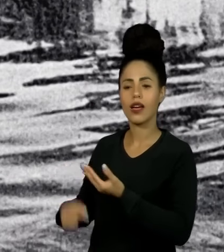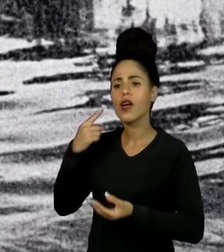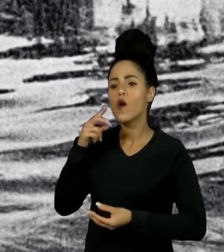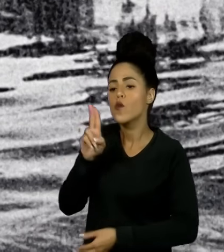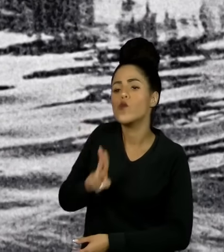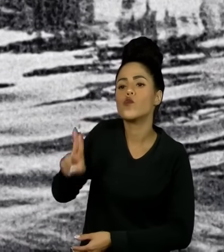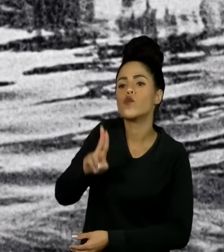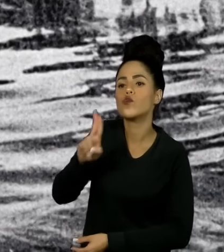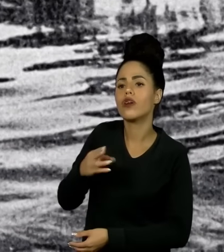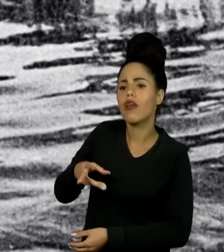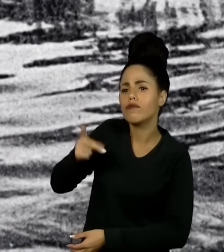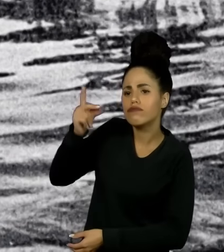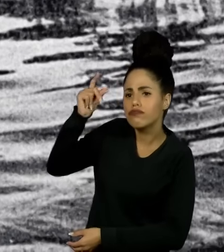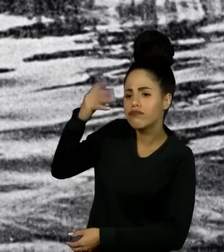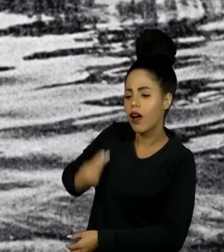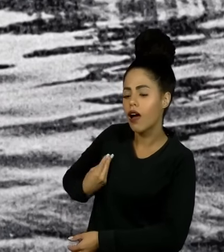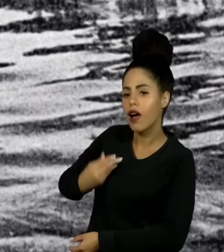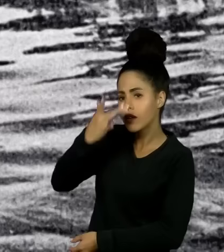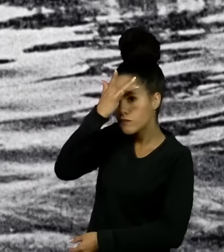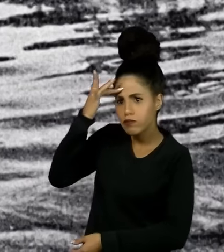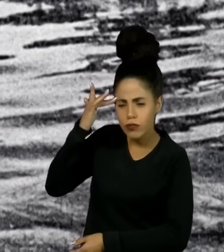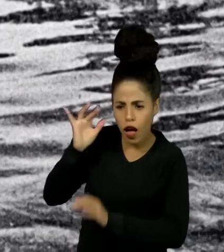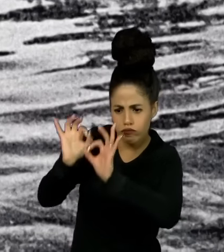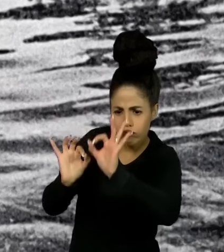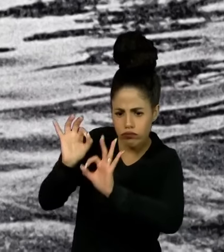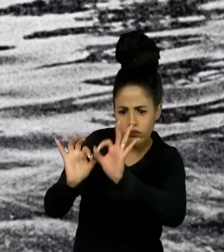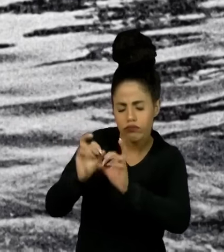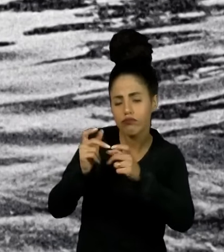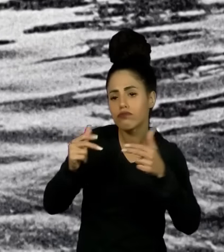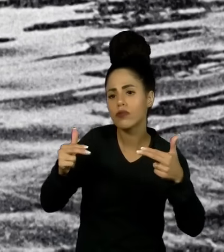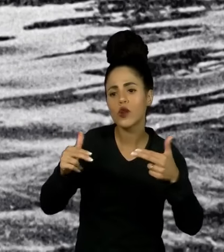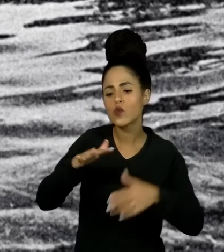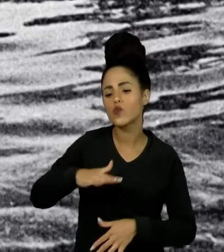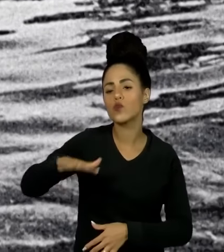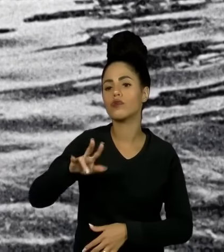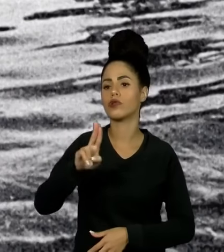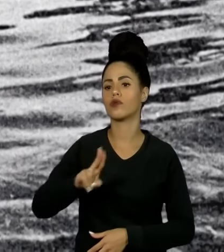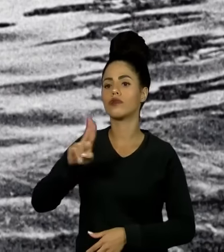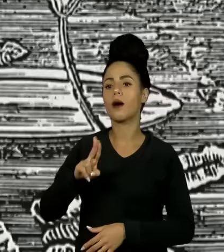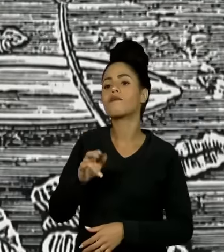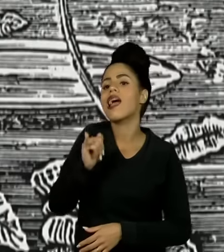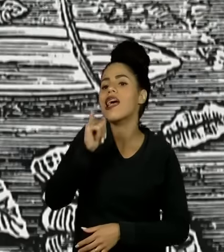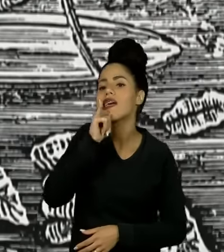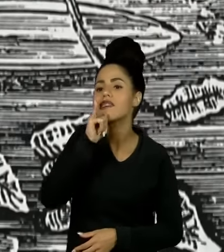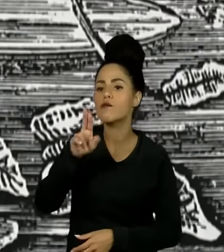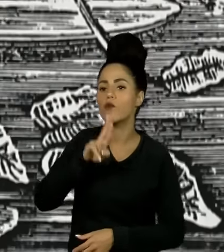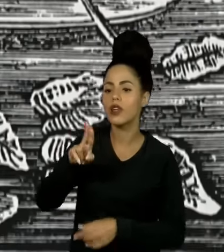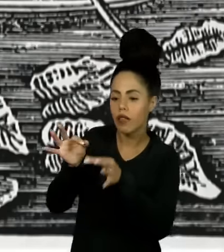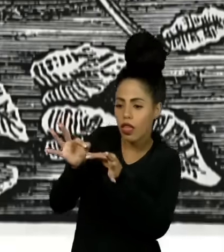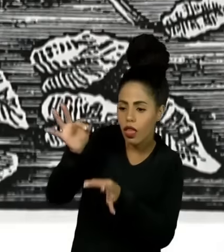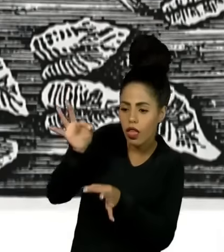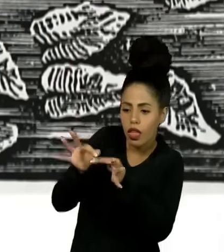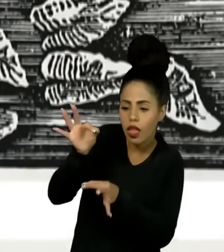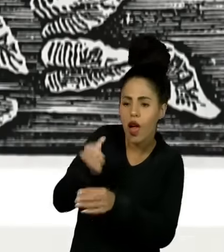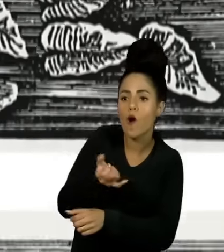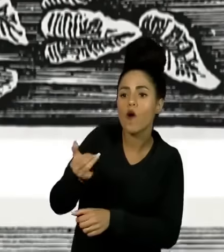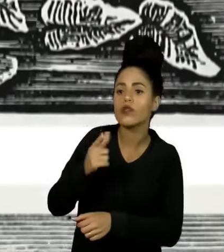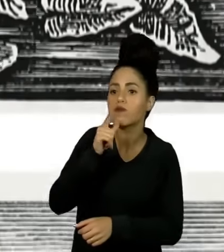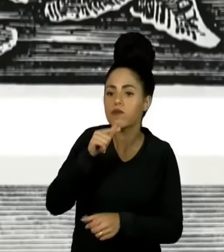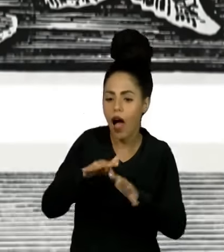antigos habitantes mediam, por exemplo, o nível da água, percebendo o